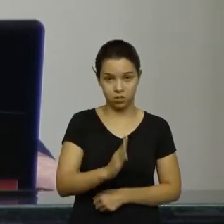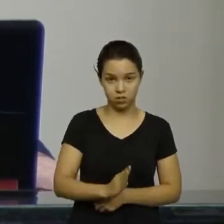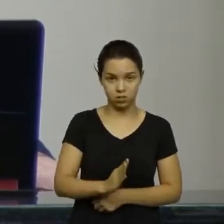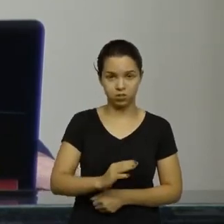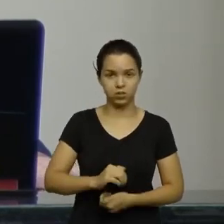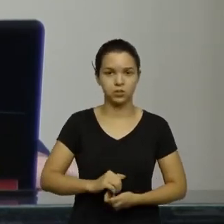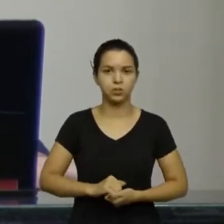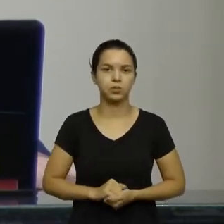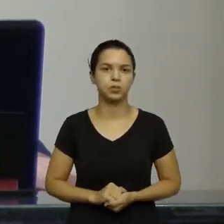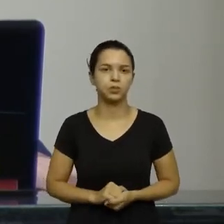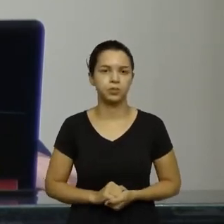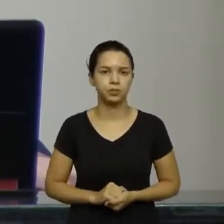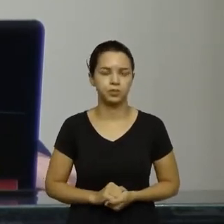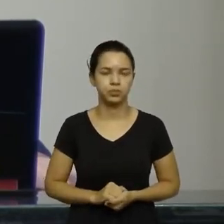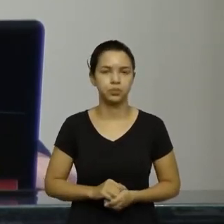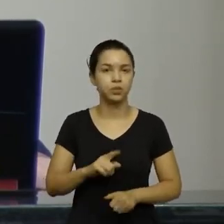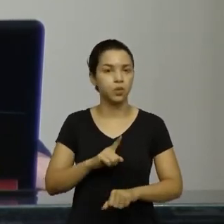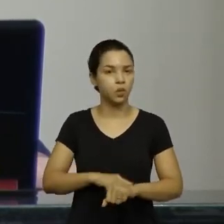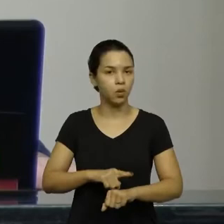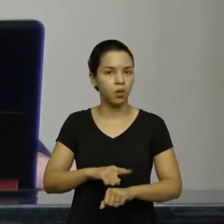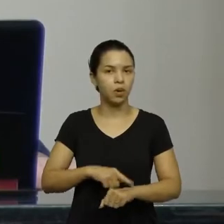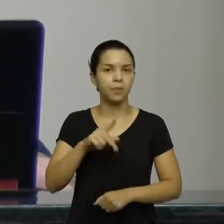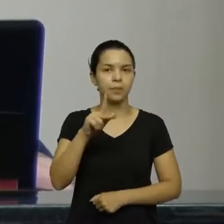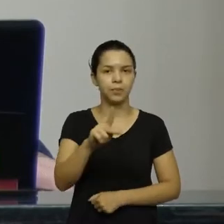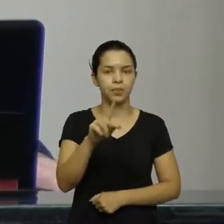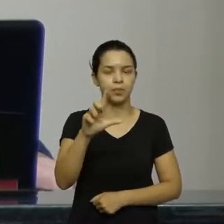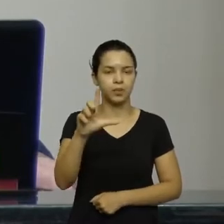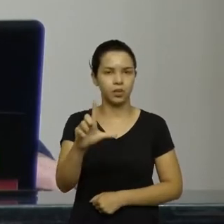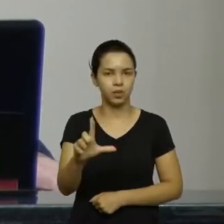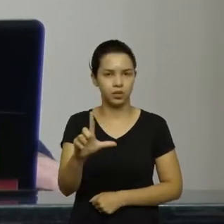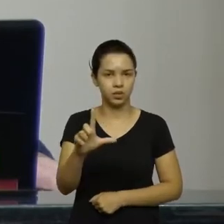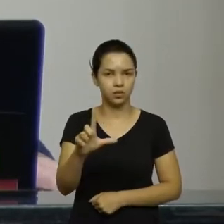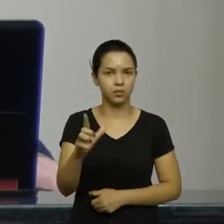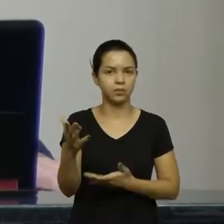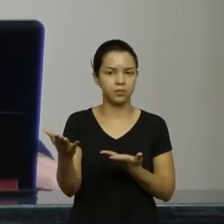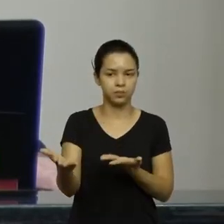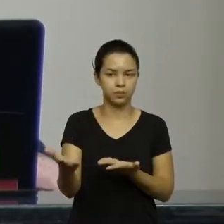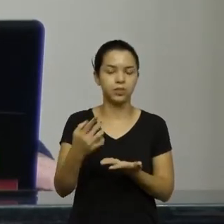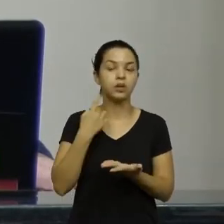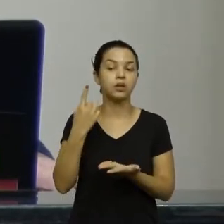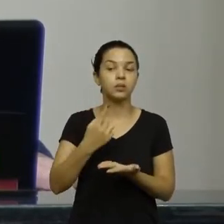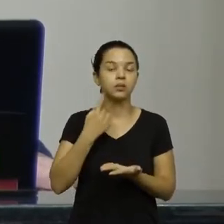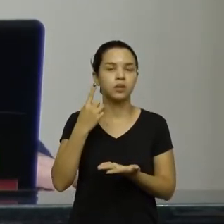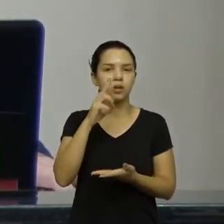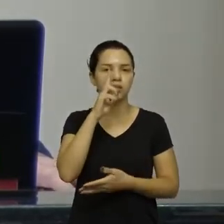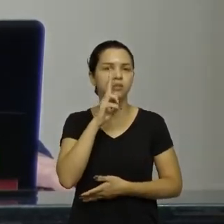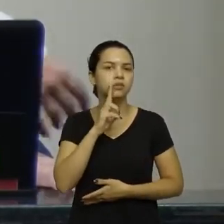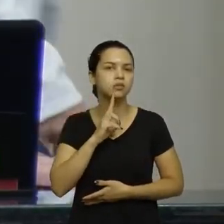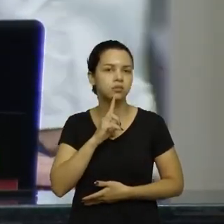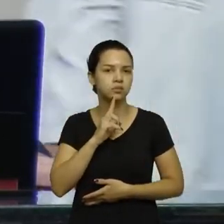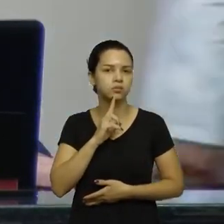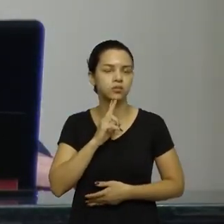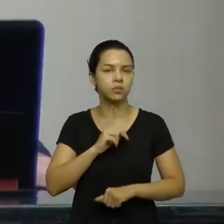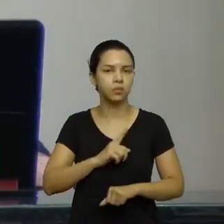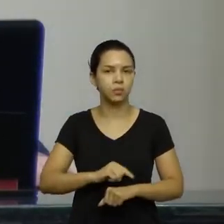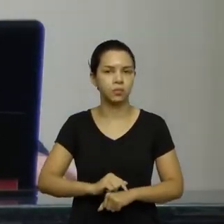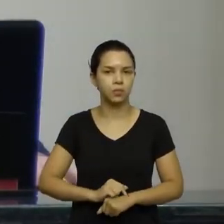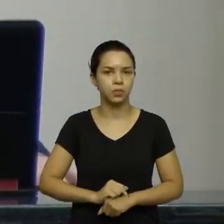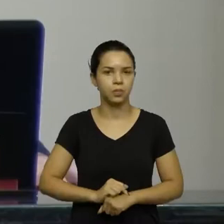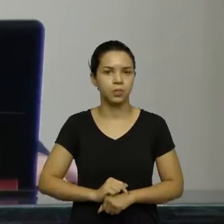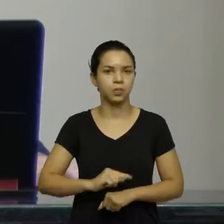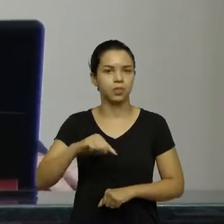Próximo horário pertence ao PL, com a palavra deputado Ivan Nats, na